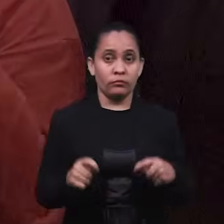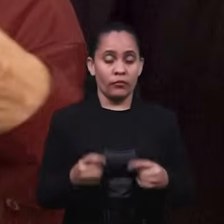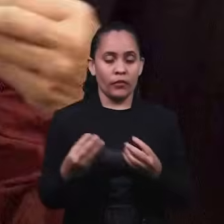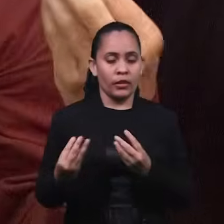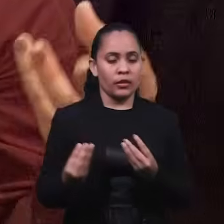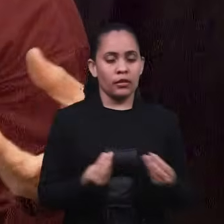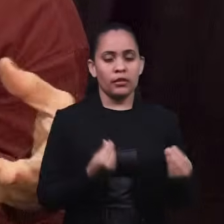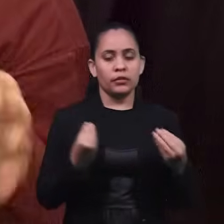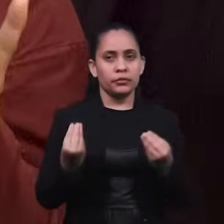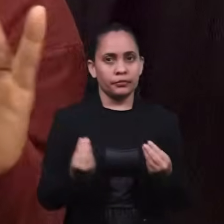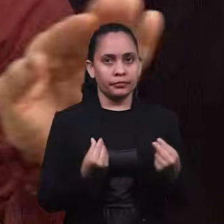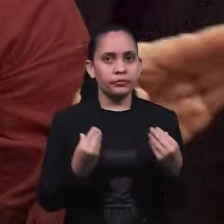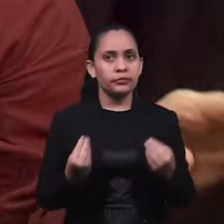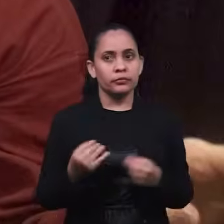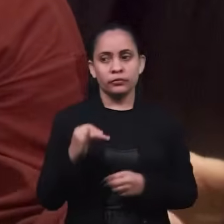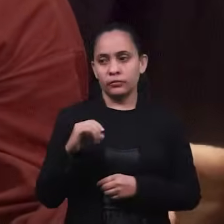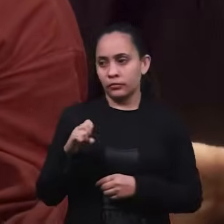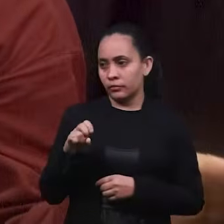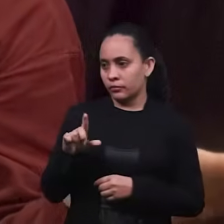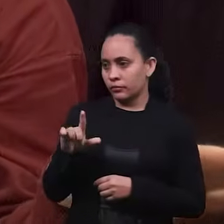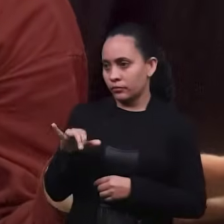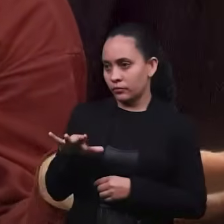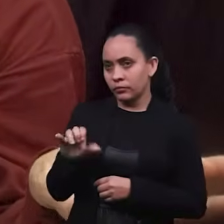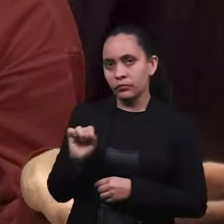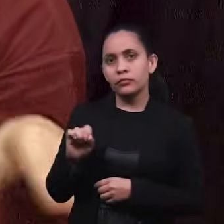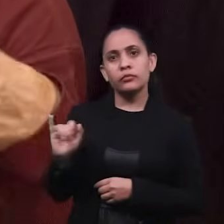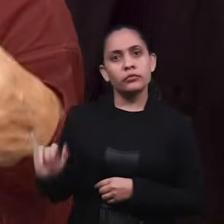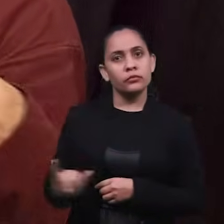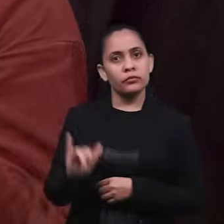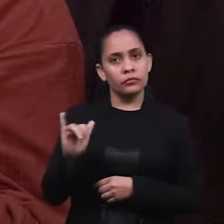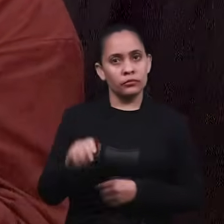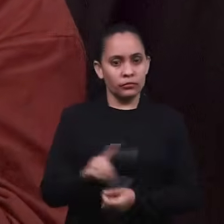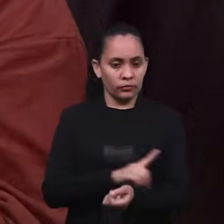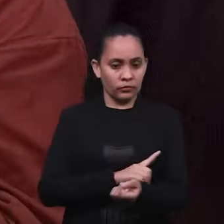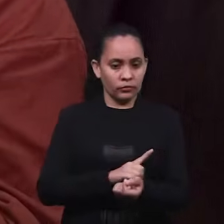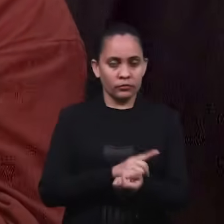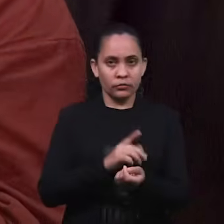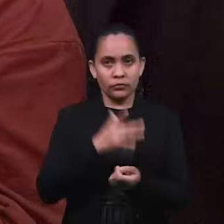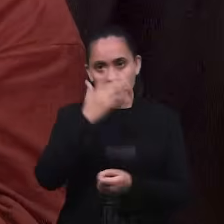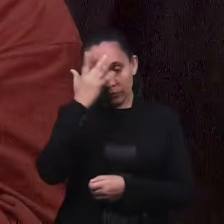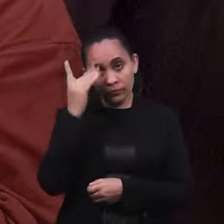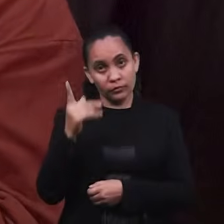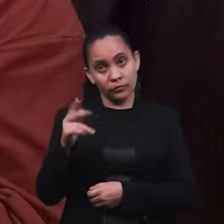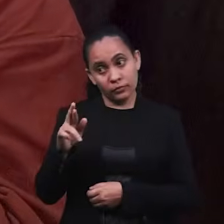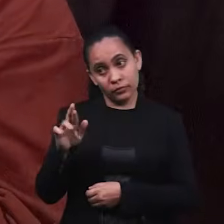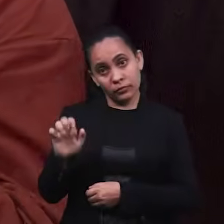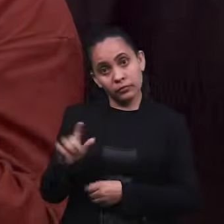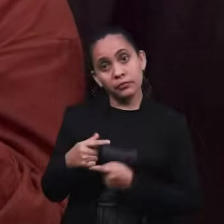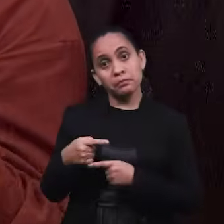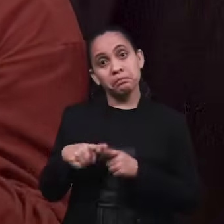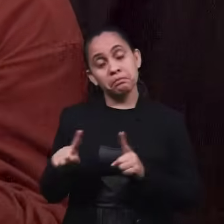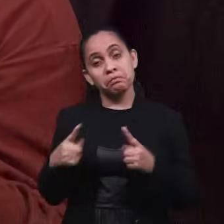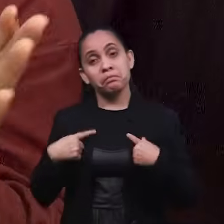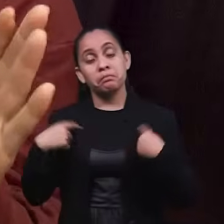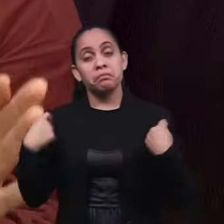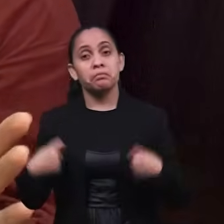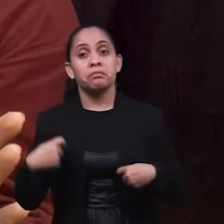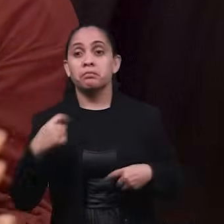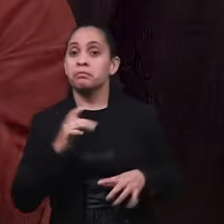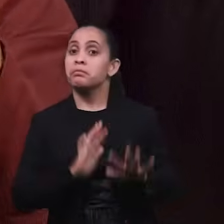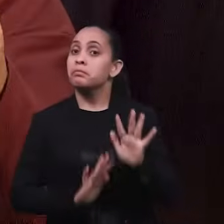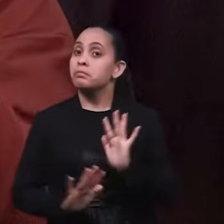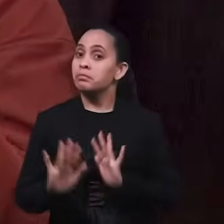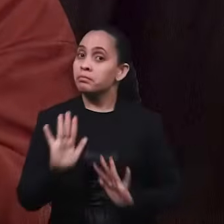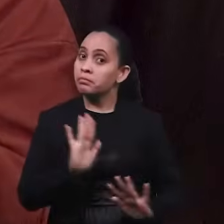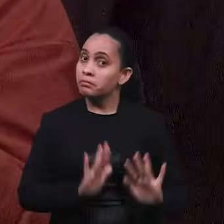em sensibilizar a insulina, então por isso que é importante para o diabético, ou mesmo pré-diabético, né? Só que a gente tem que usar com